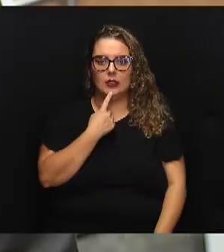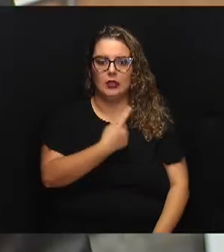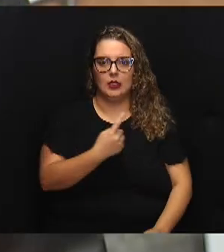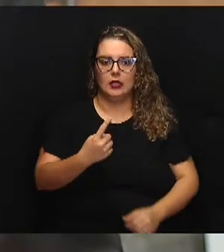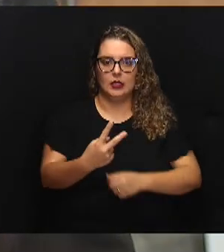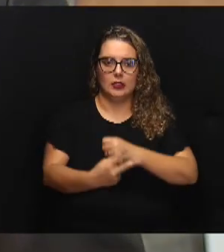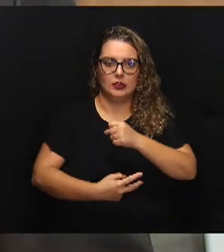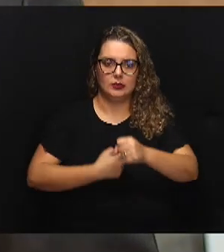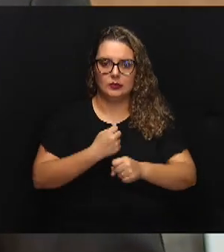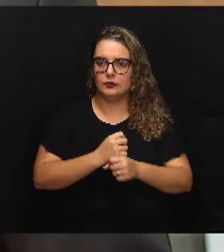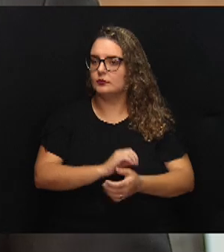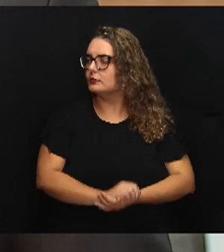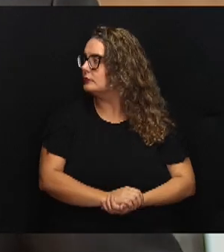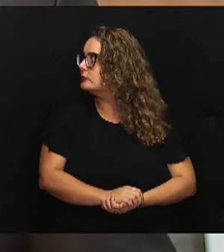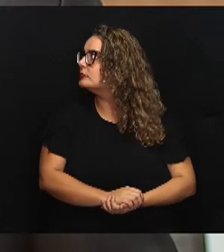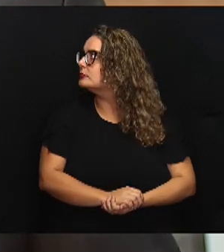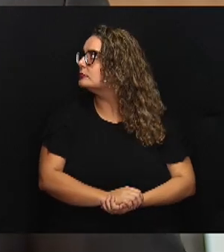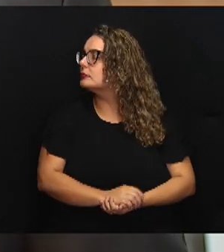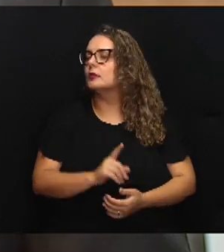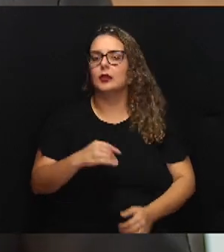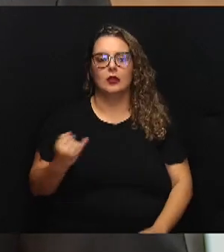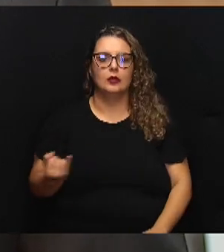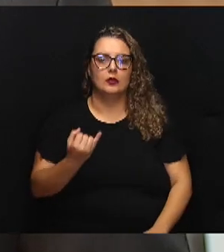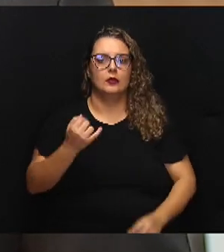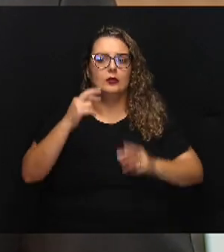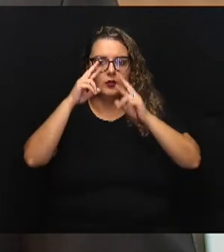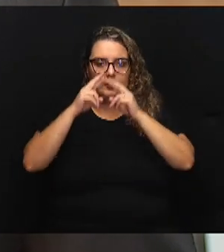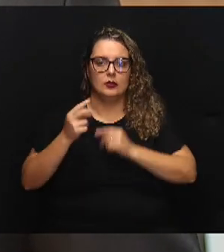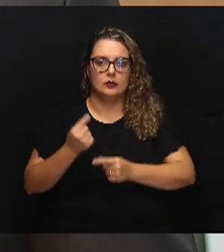anos. É muito importante a questão do respeito ao dinheiro